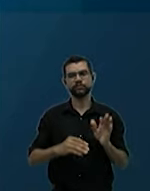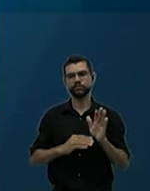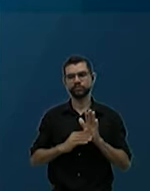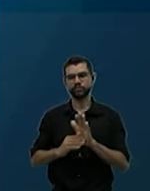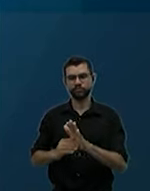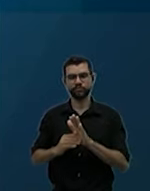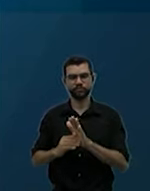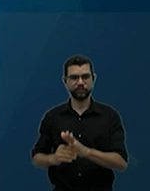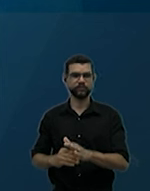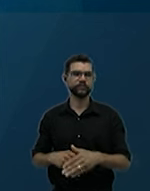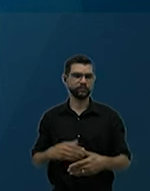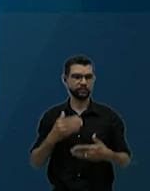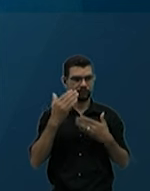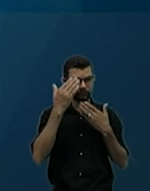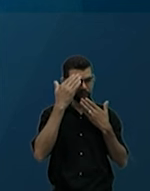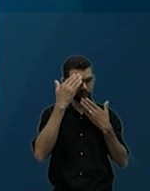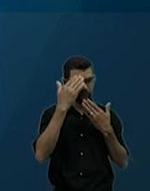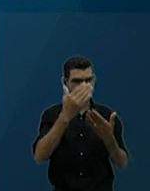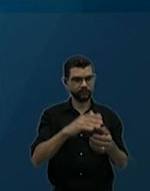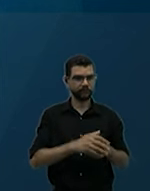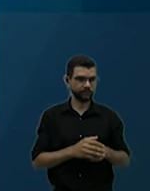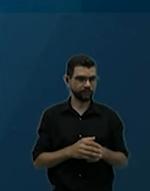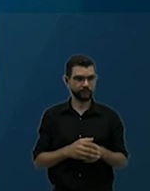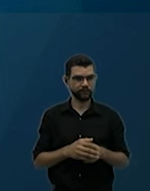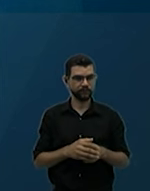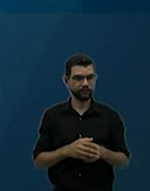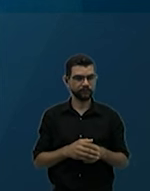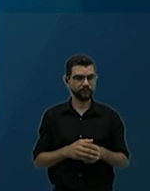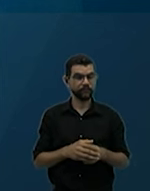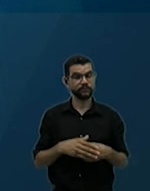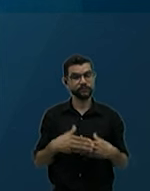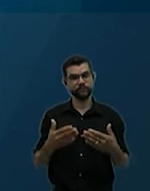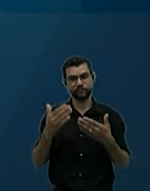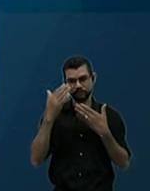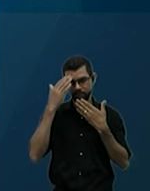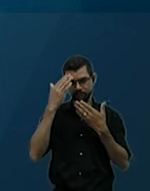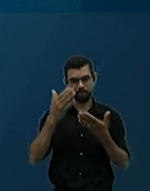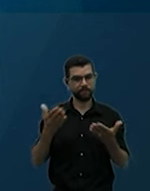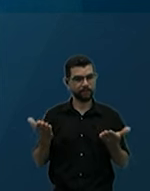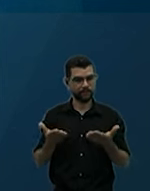Obrigada, doutor Brasilino. Então, fim das sustentações, eu passo a palavra à senhora relatora.